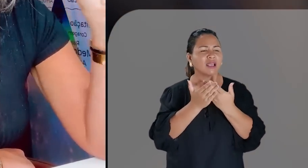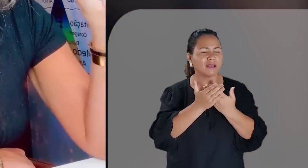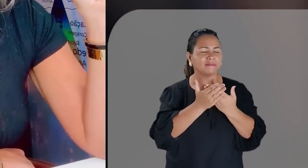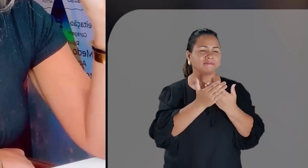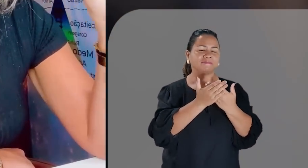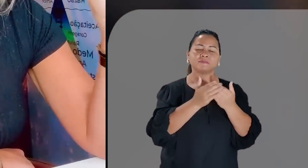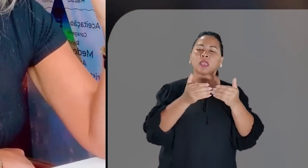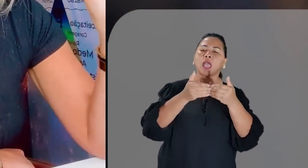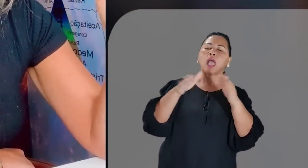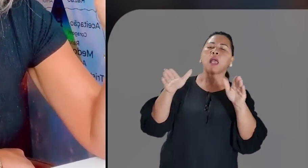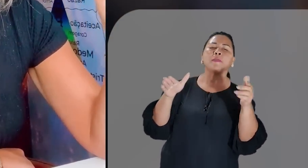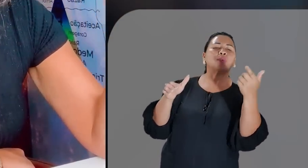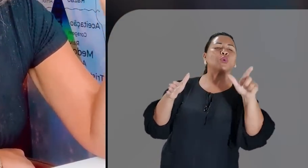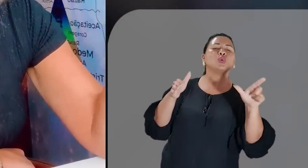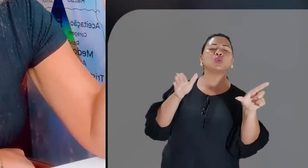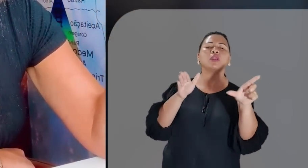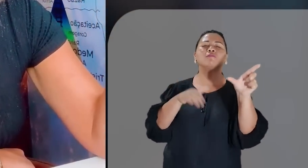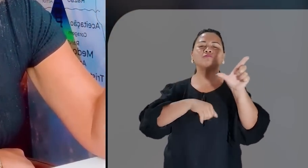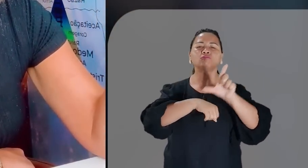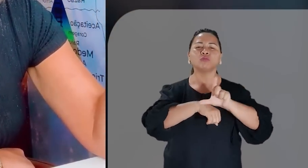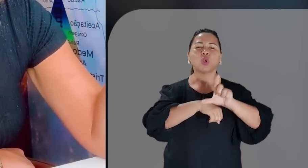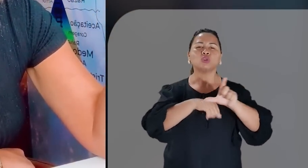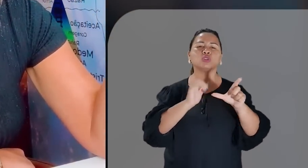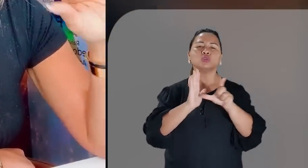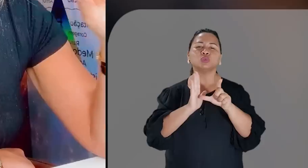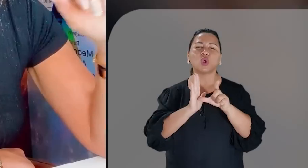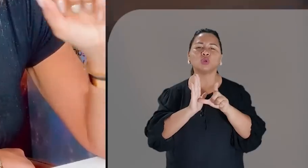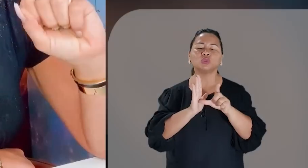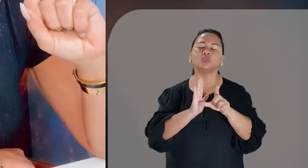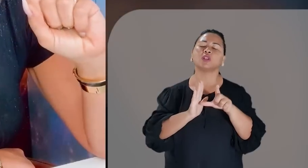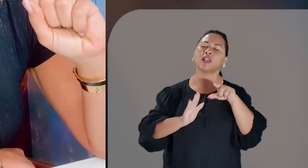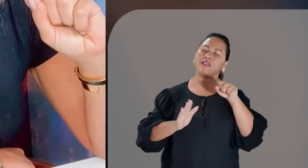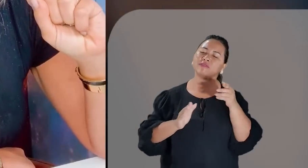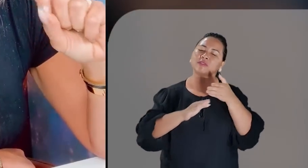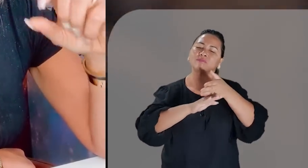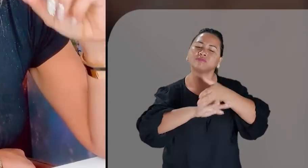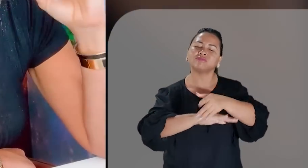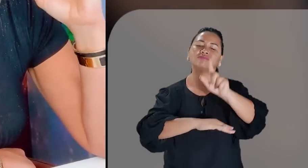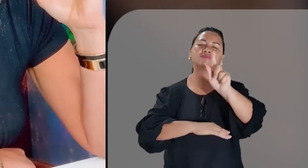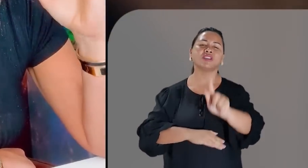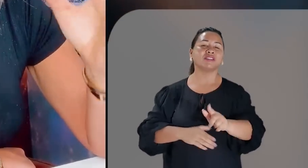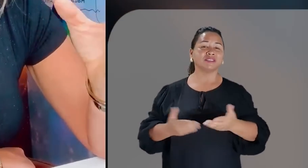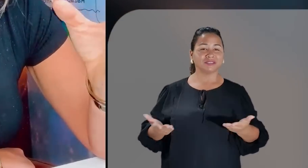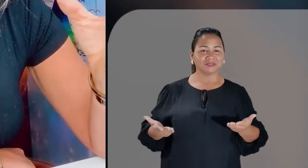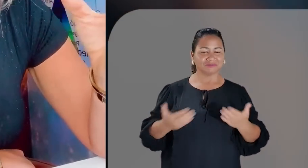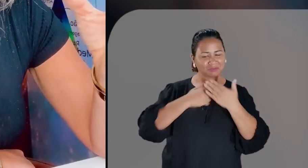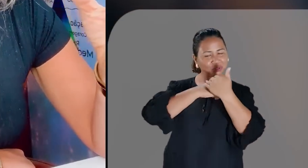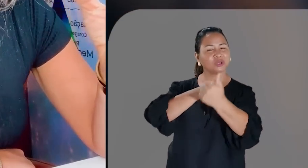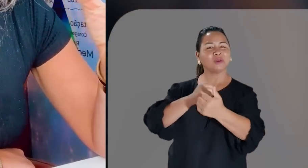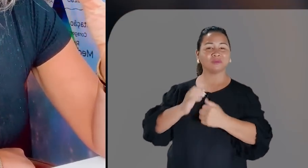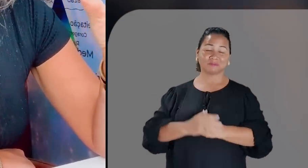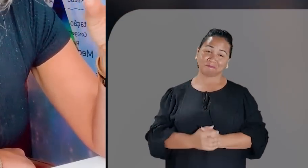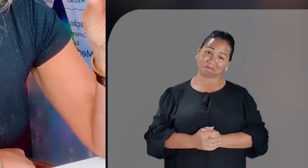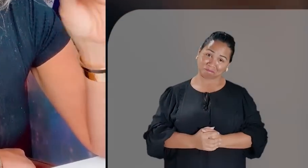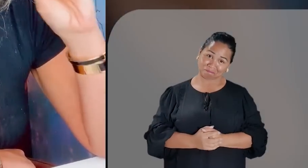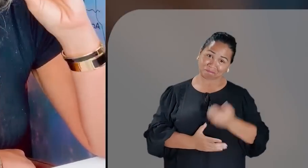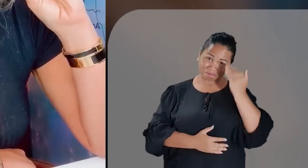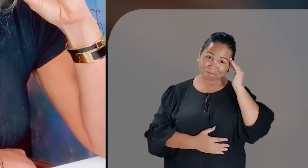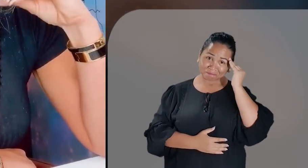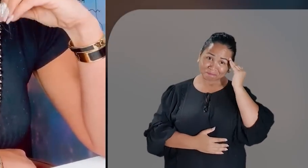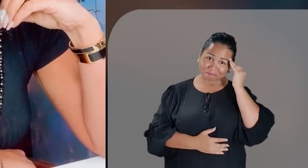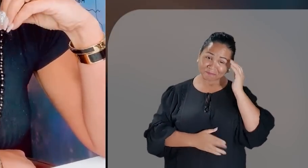Alguém vai ser prejudicado com esse sonho? Se alguém for, cai fora. Porque se você estiver enganando alguém, não importa se